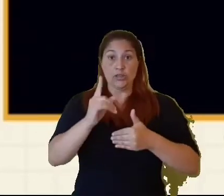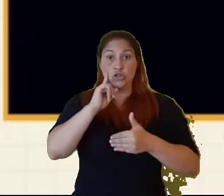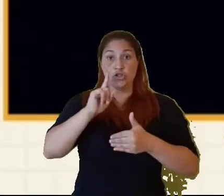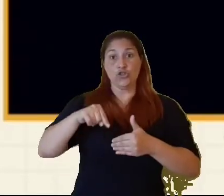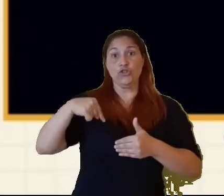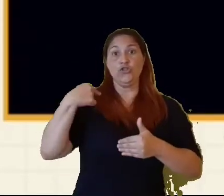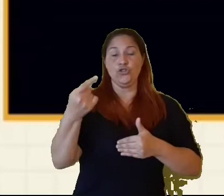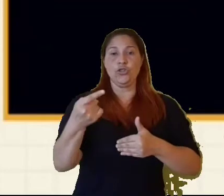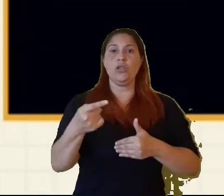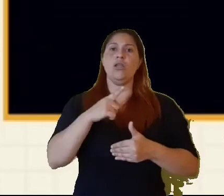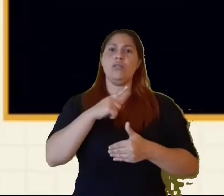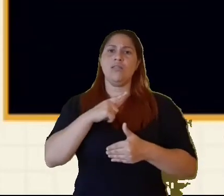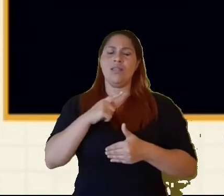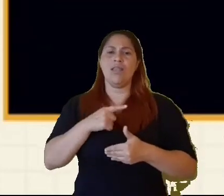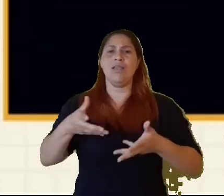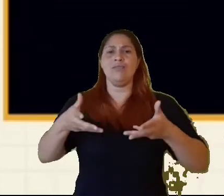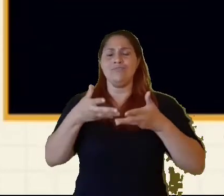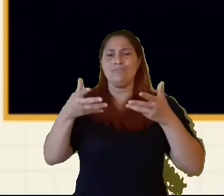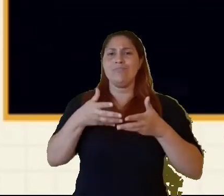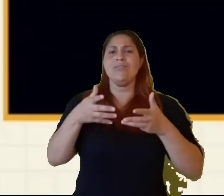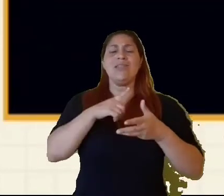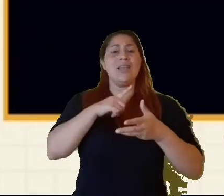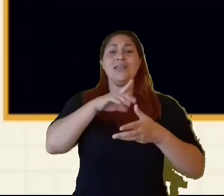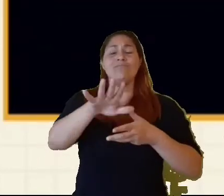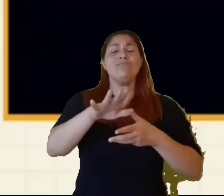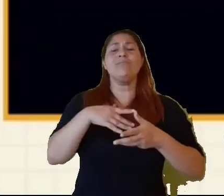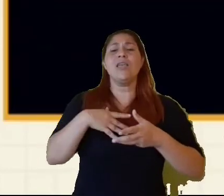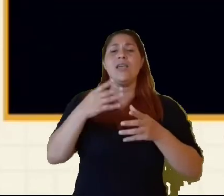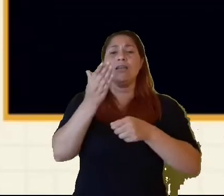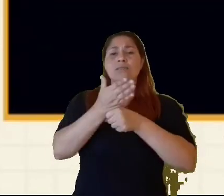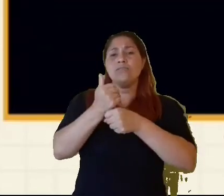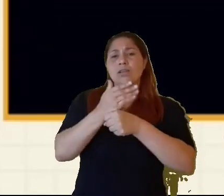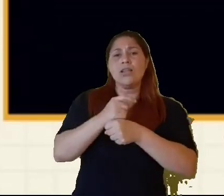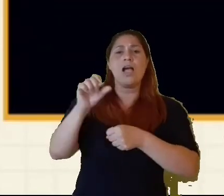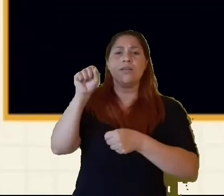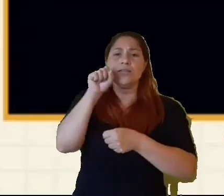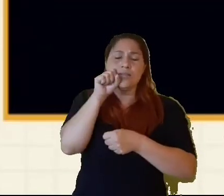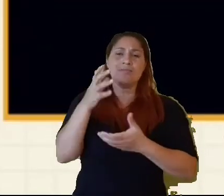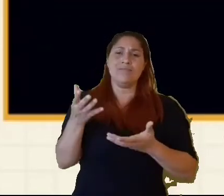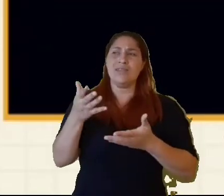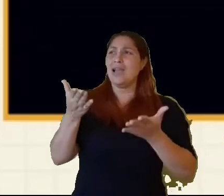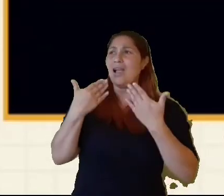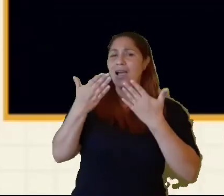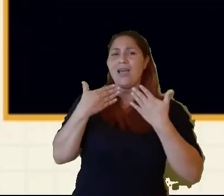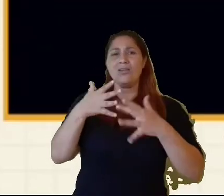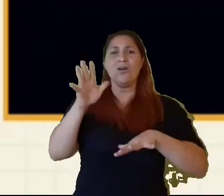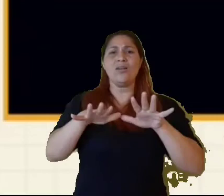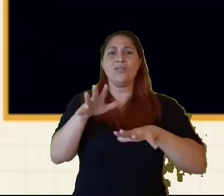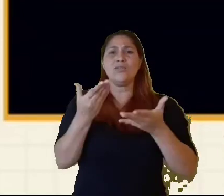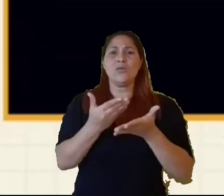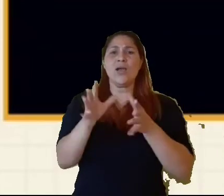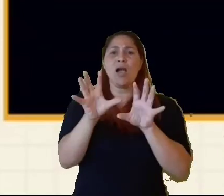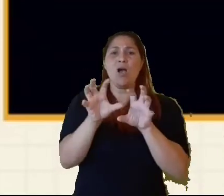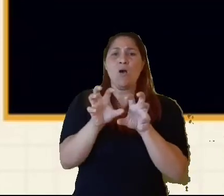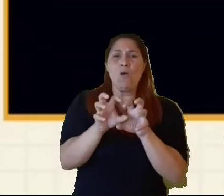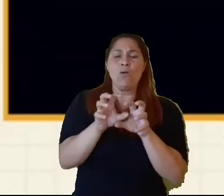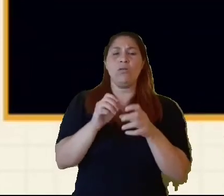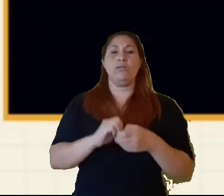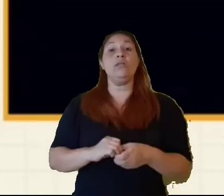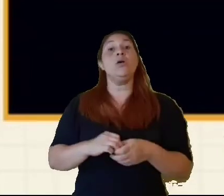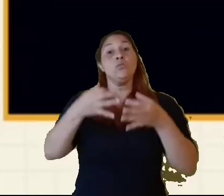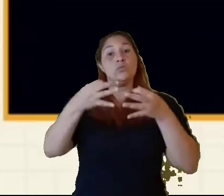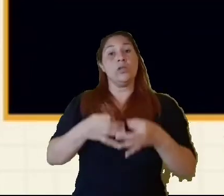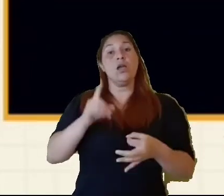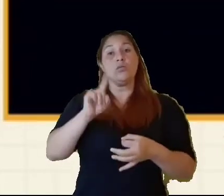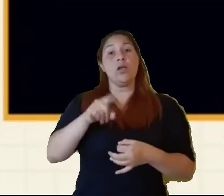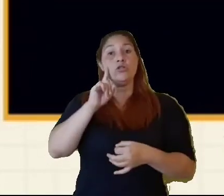dia seguinte, o legume, com esse calor que anda fazendo, às vezes ele não aguenta. Então, o certo é tirar no